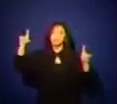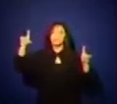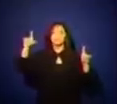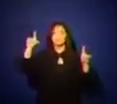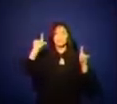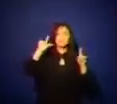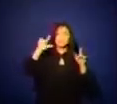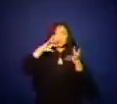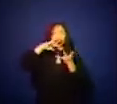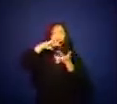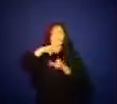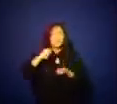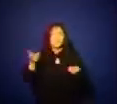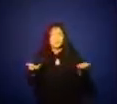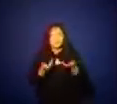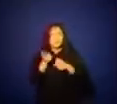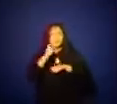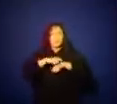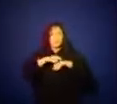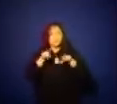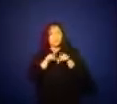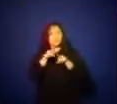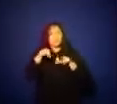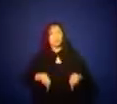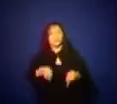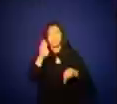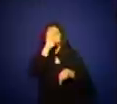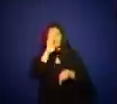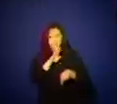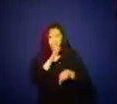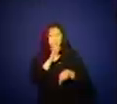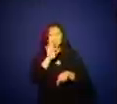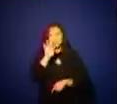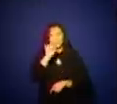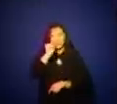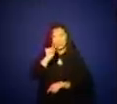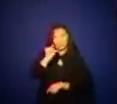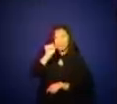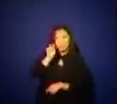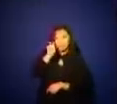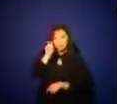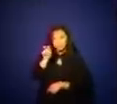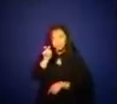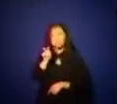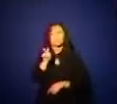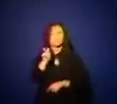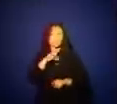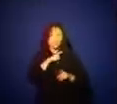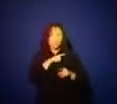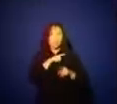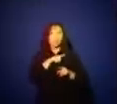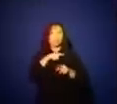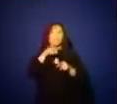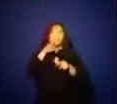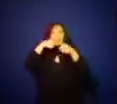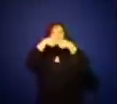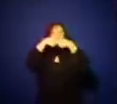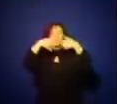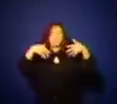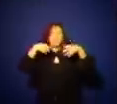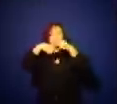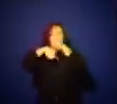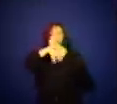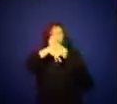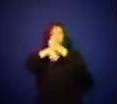o mundo emergente para o Brasil então tem uma pergunta que é com a taxa 5 se você olha o flux que ainda estão correndo para o mercado emergente